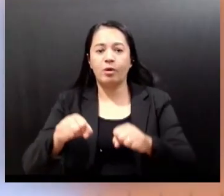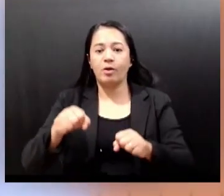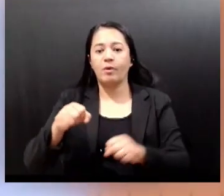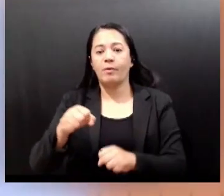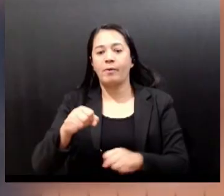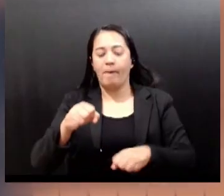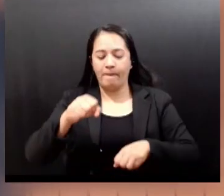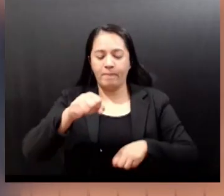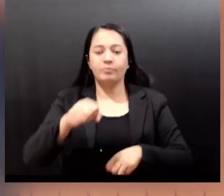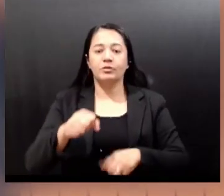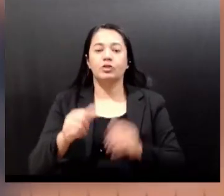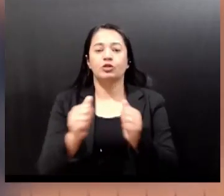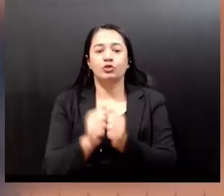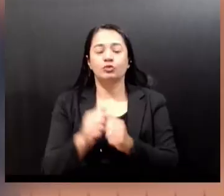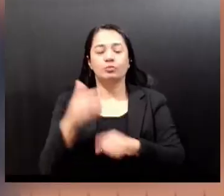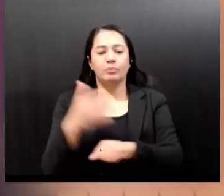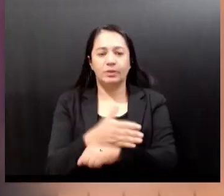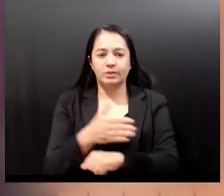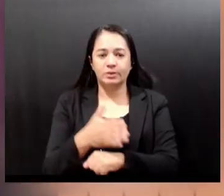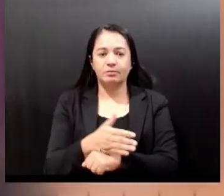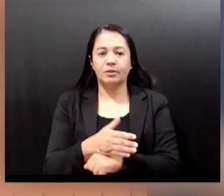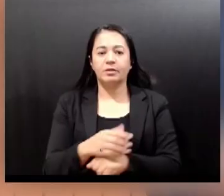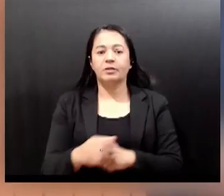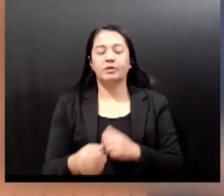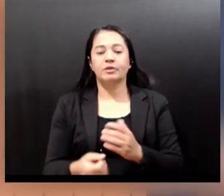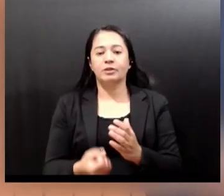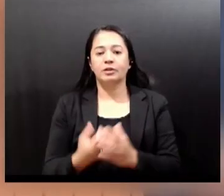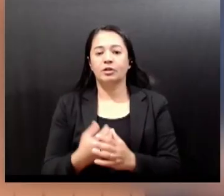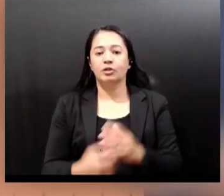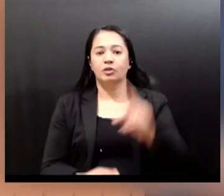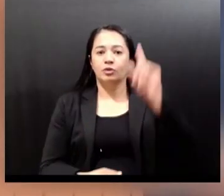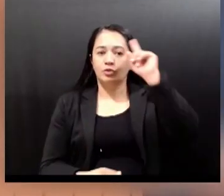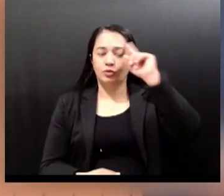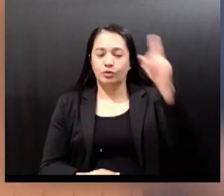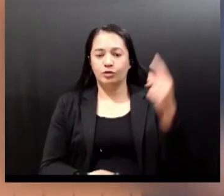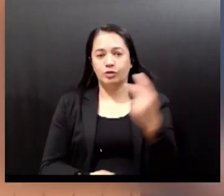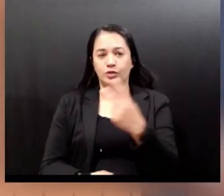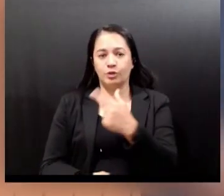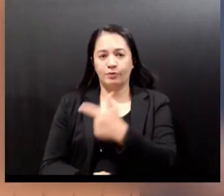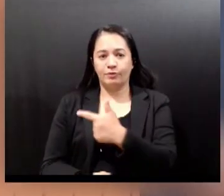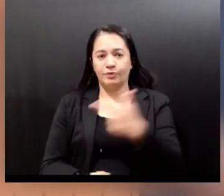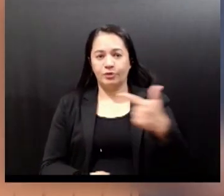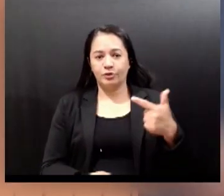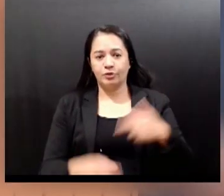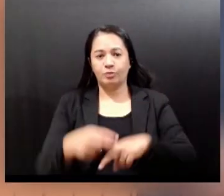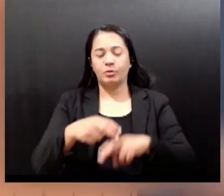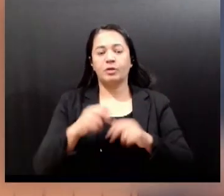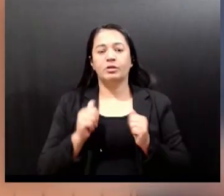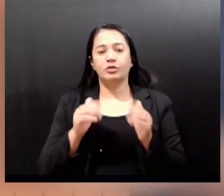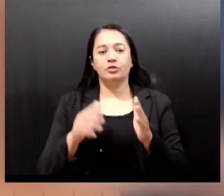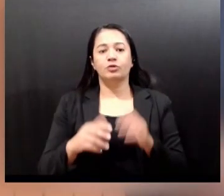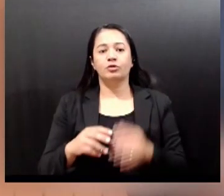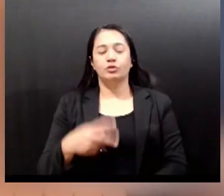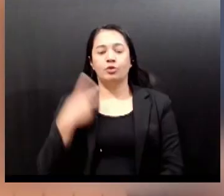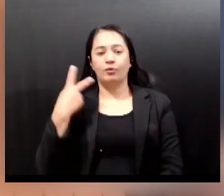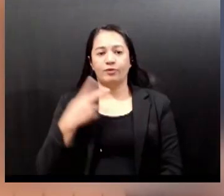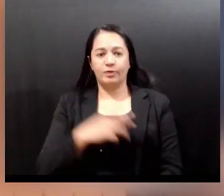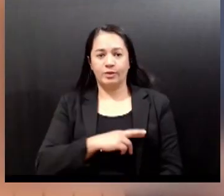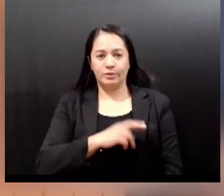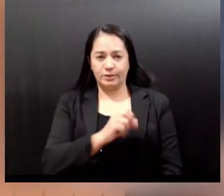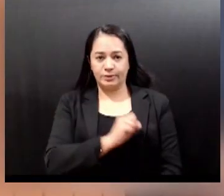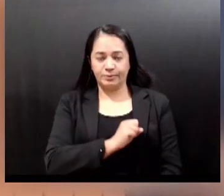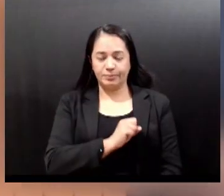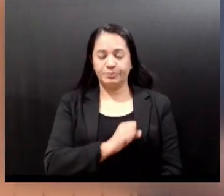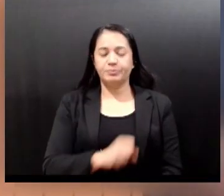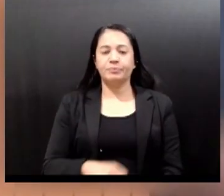do debate que foi realizado no último dia 22 por iniciativa do presidente da Câmara, o vereador Luiz Rossini, sobre o